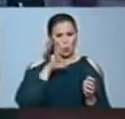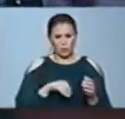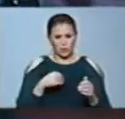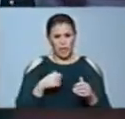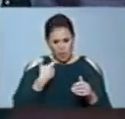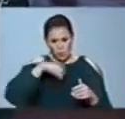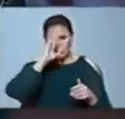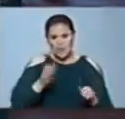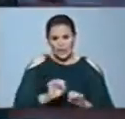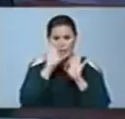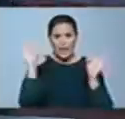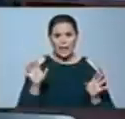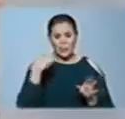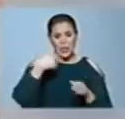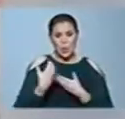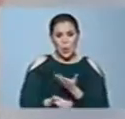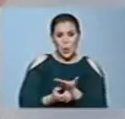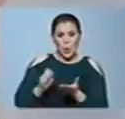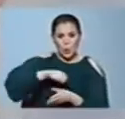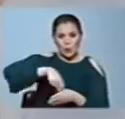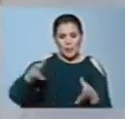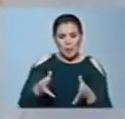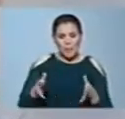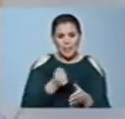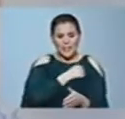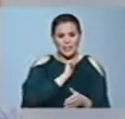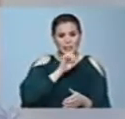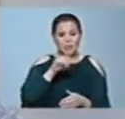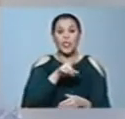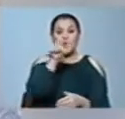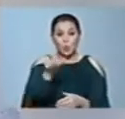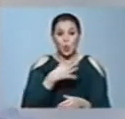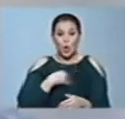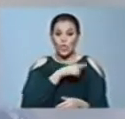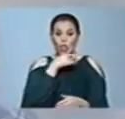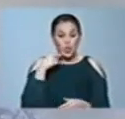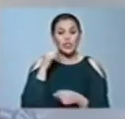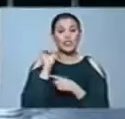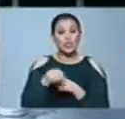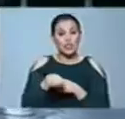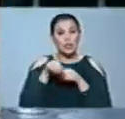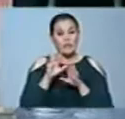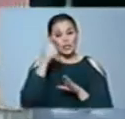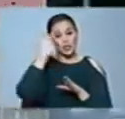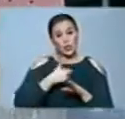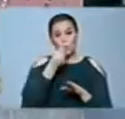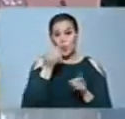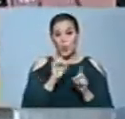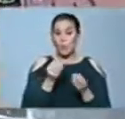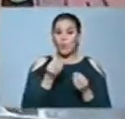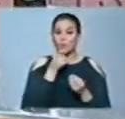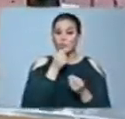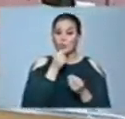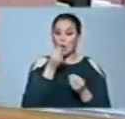sete pessoas em gaza é uma das coisas que você também gosta de nós porque olha para rodrigo como é muito açúcar